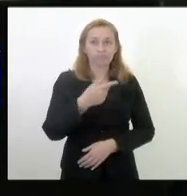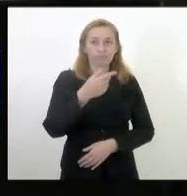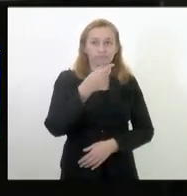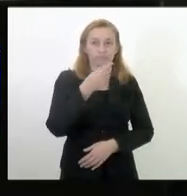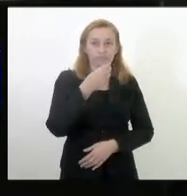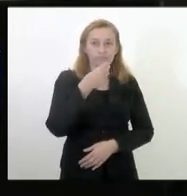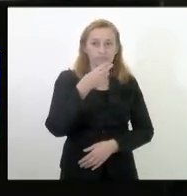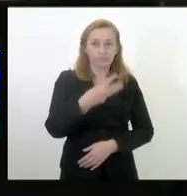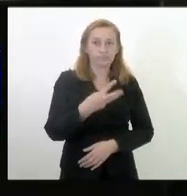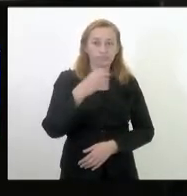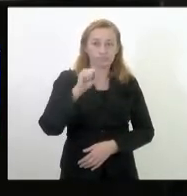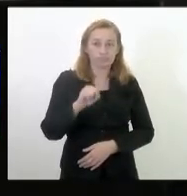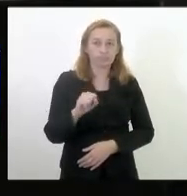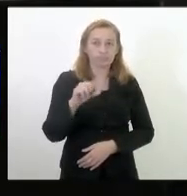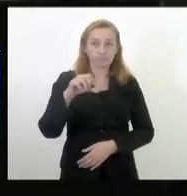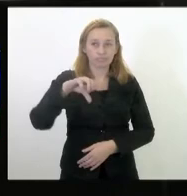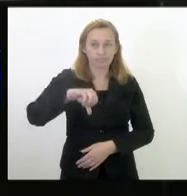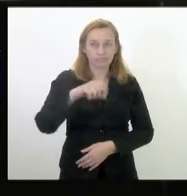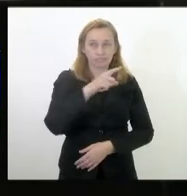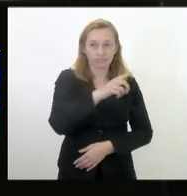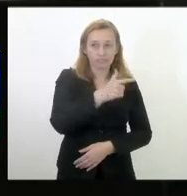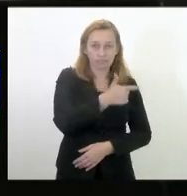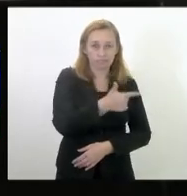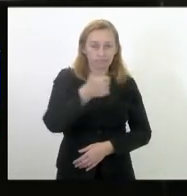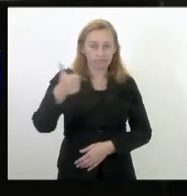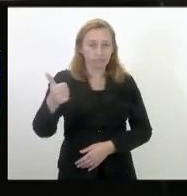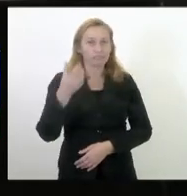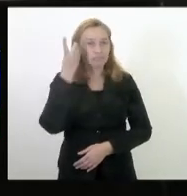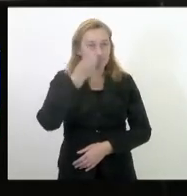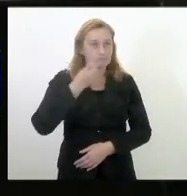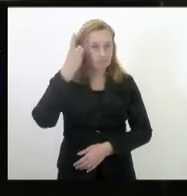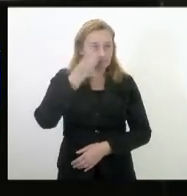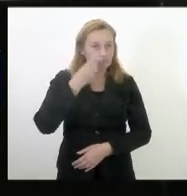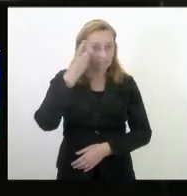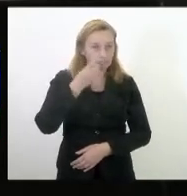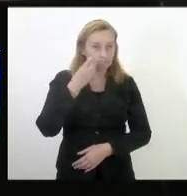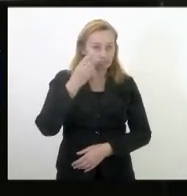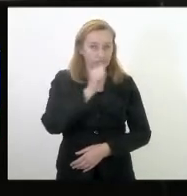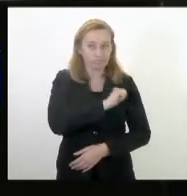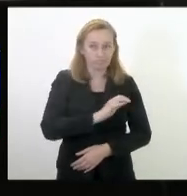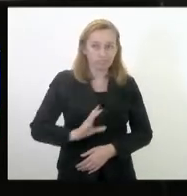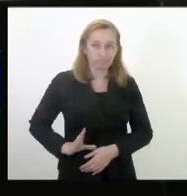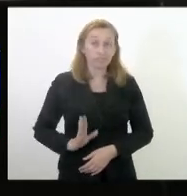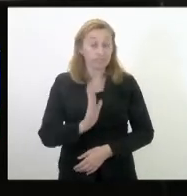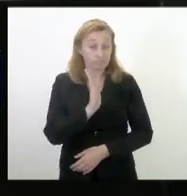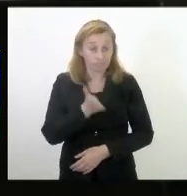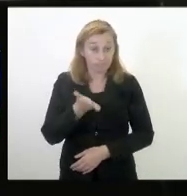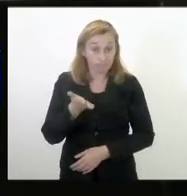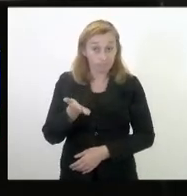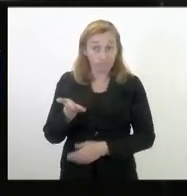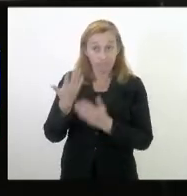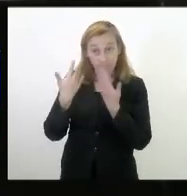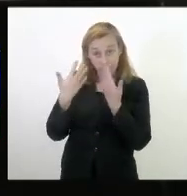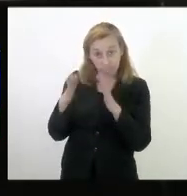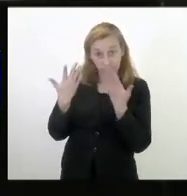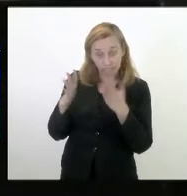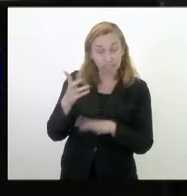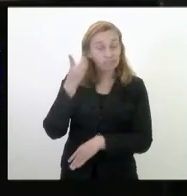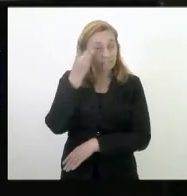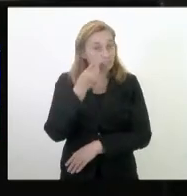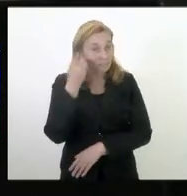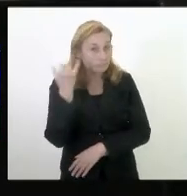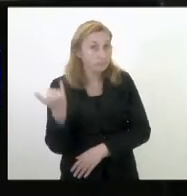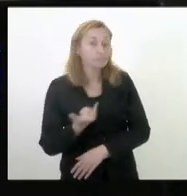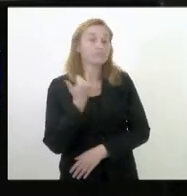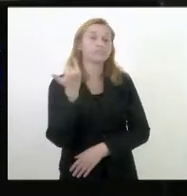4.389 de 2021, de autoria do deputado André Ciliano, a quem de saída eu já cumprimento pela importante